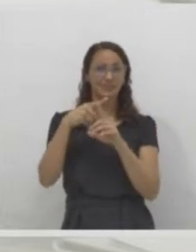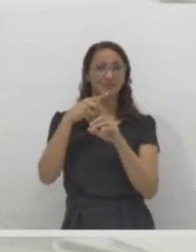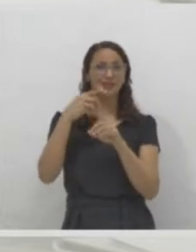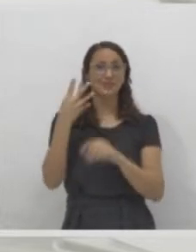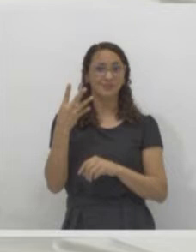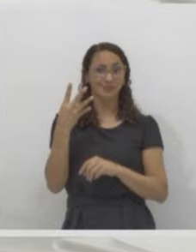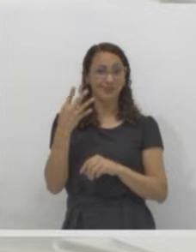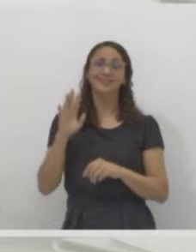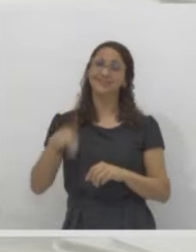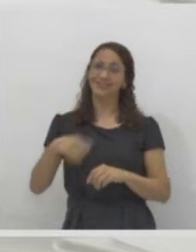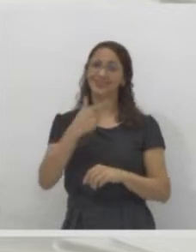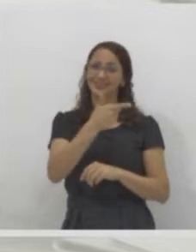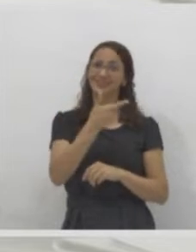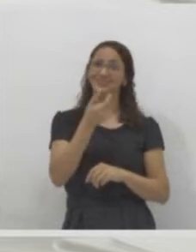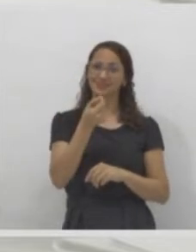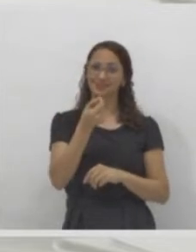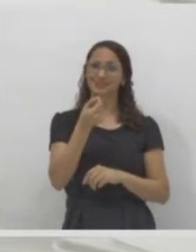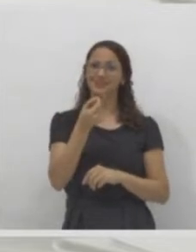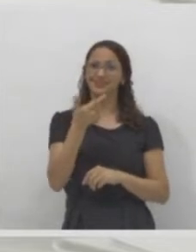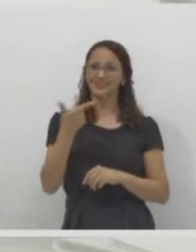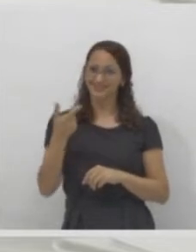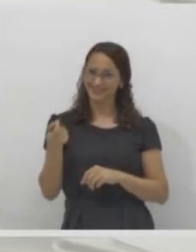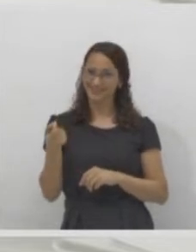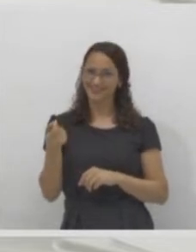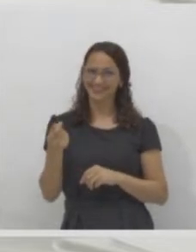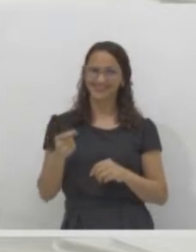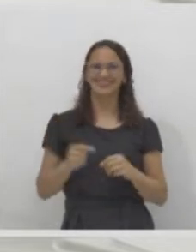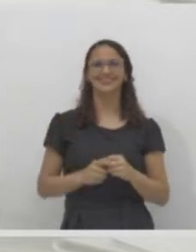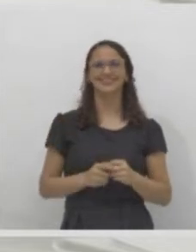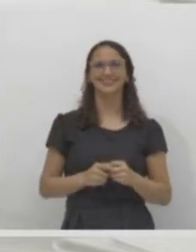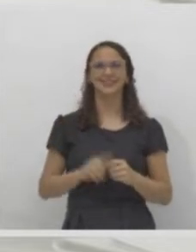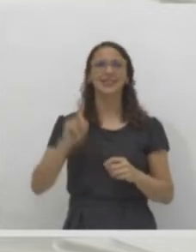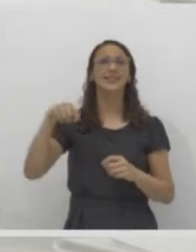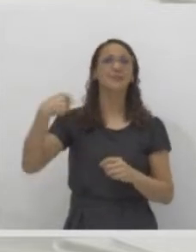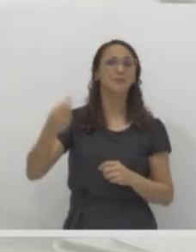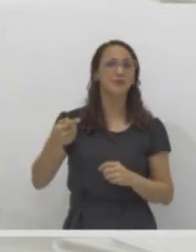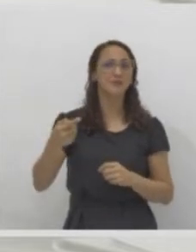2020. E depois de 2020, mais 4 anos,